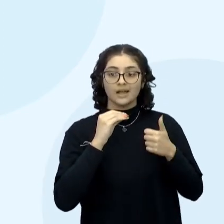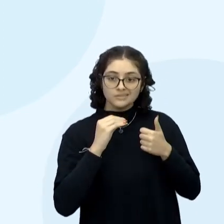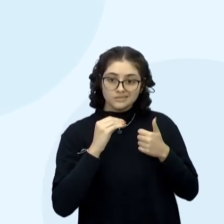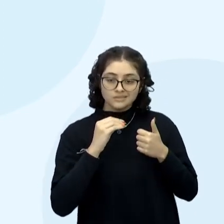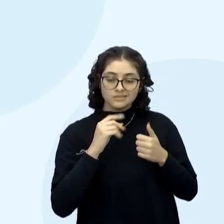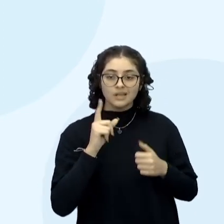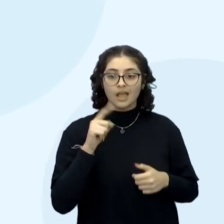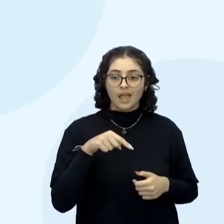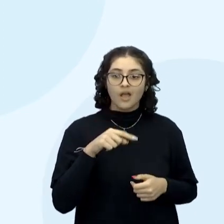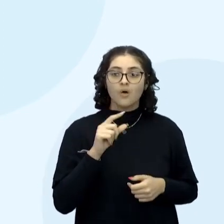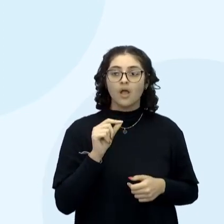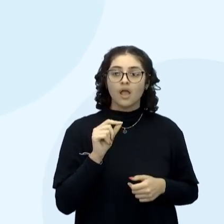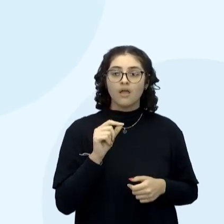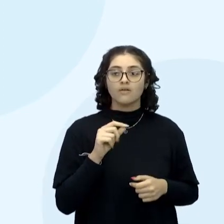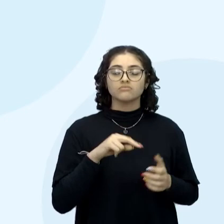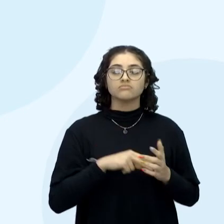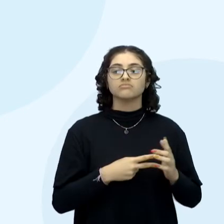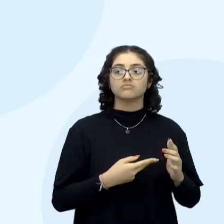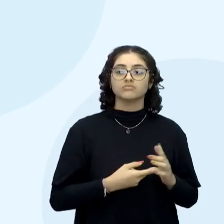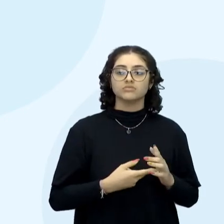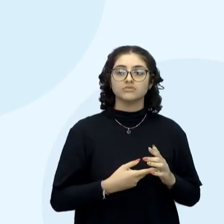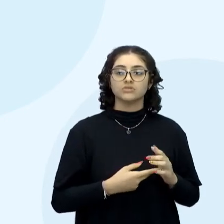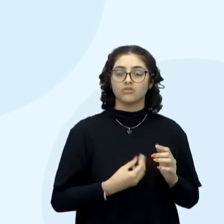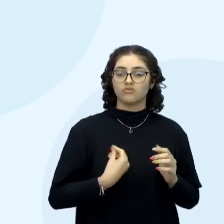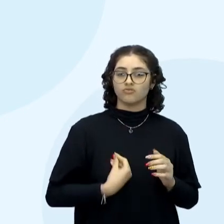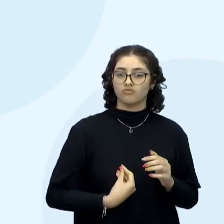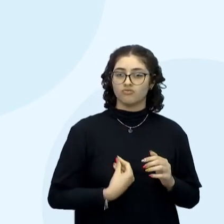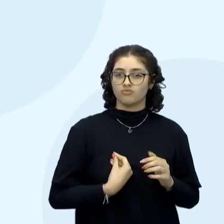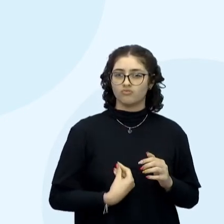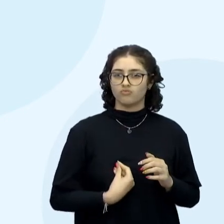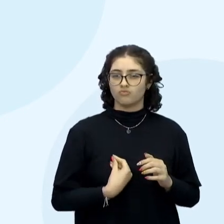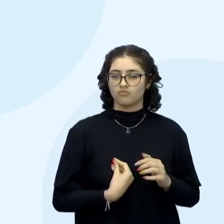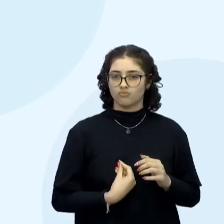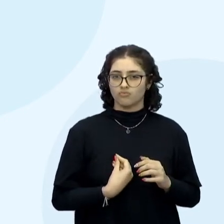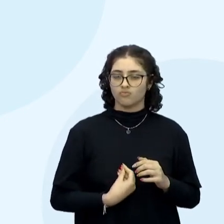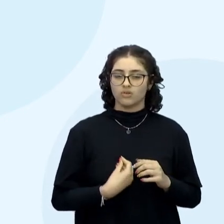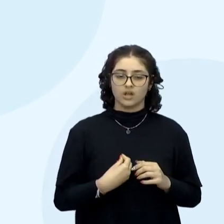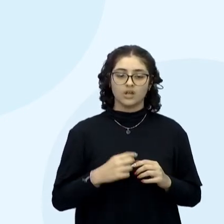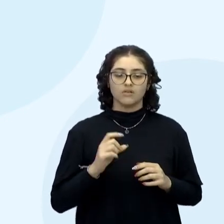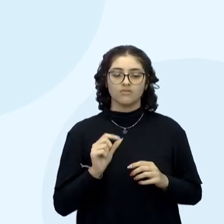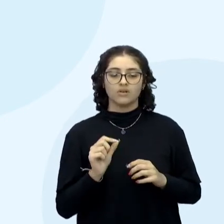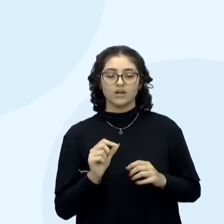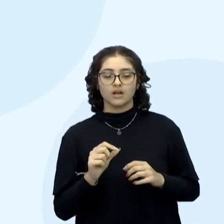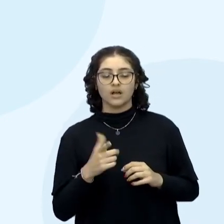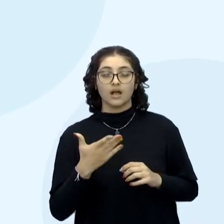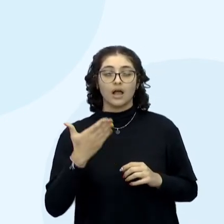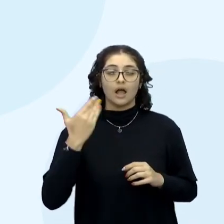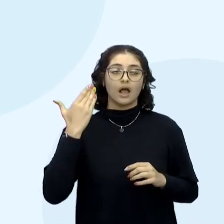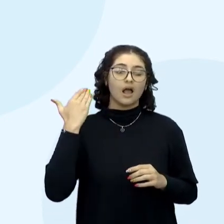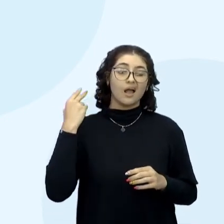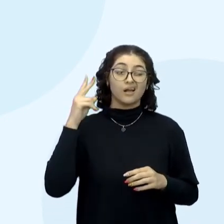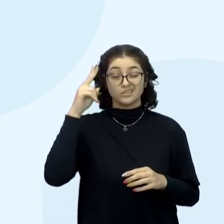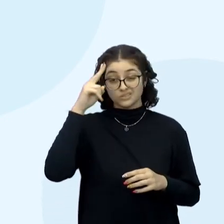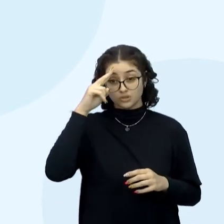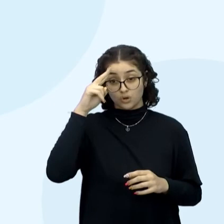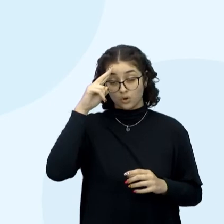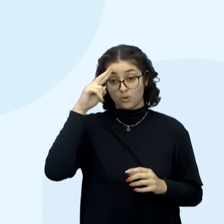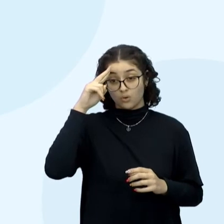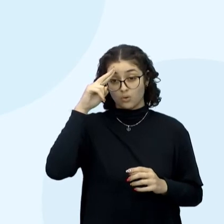que algumas vidas, por uma série de condições históricas,